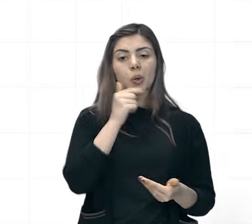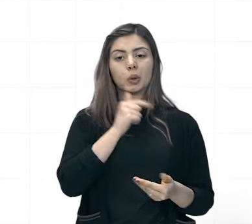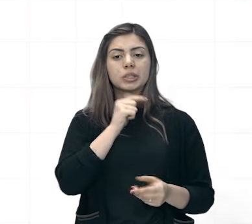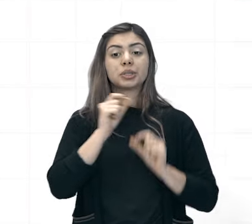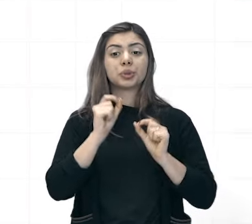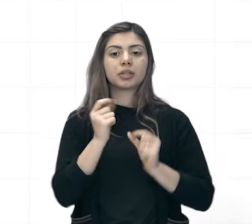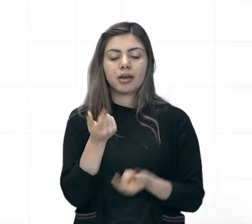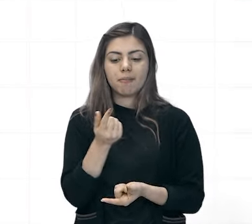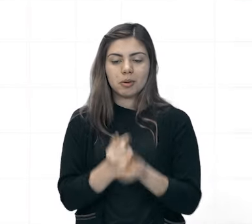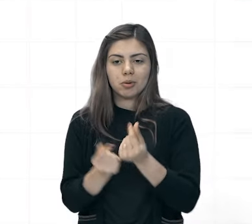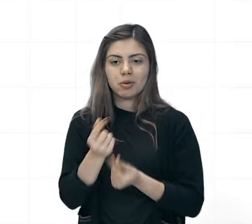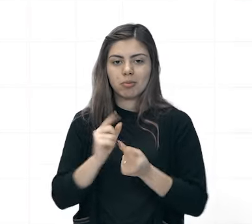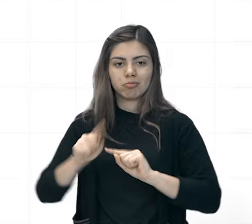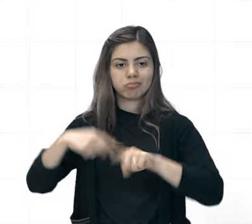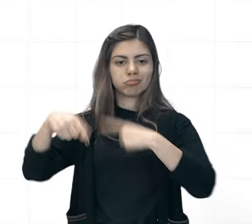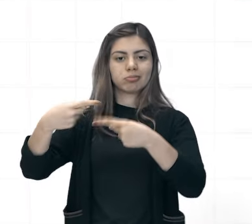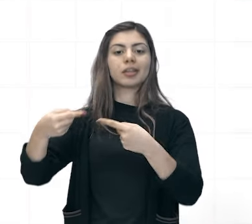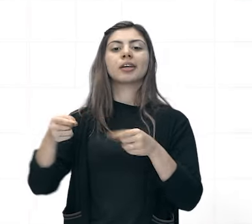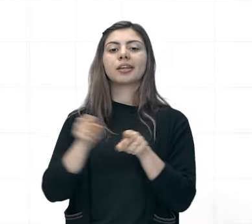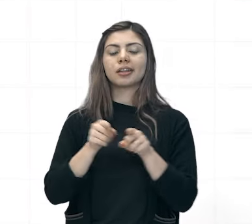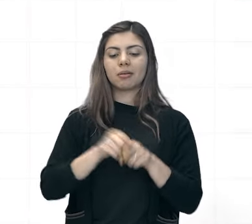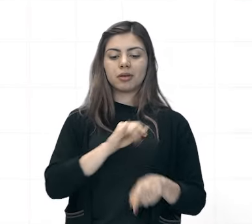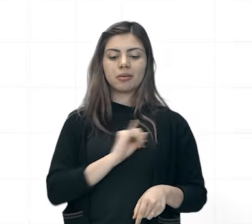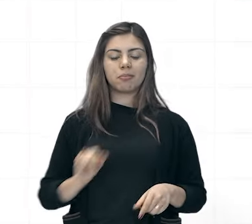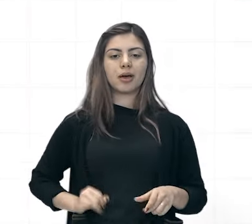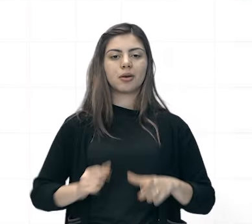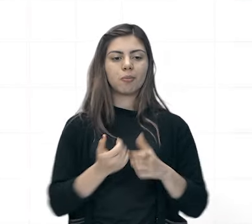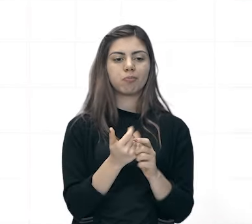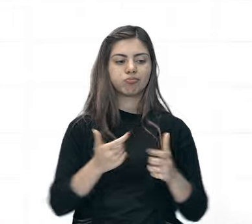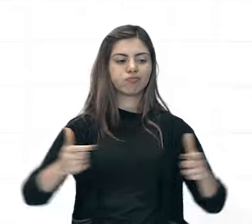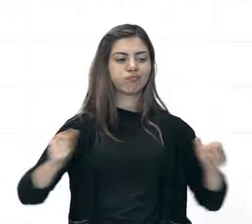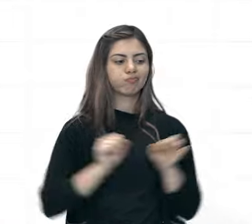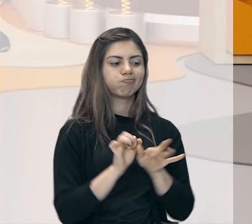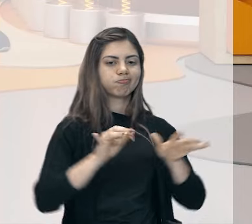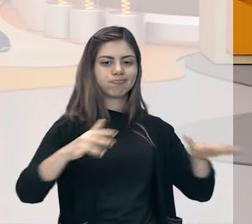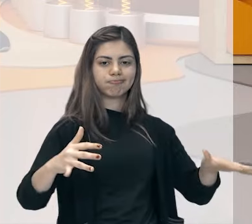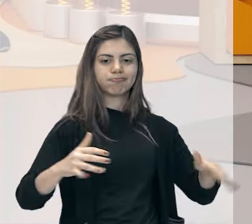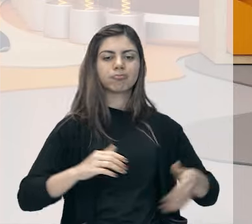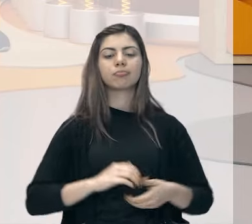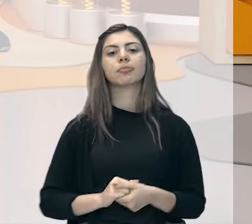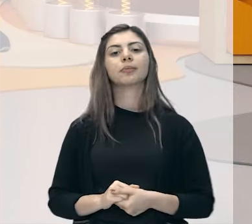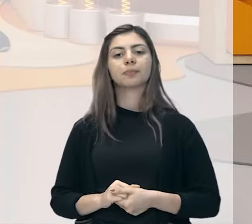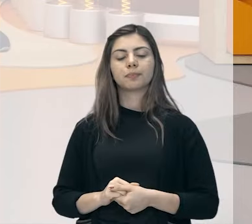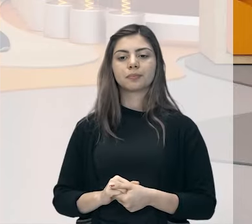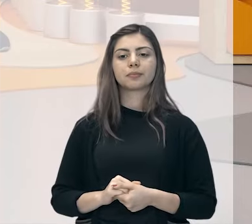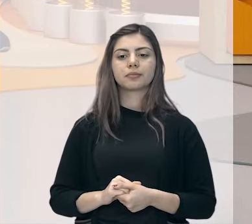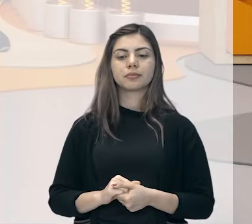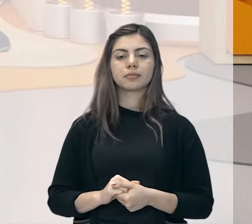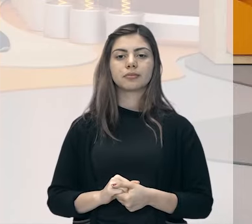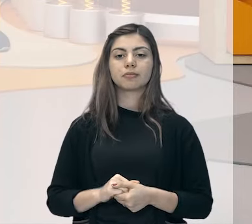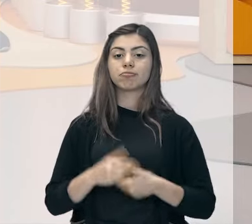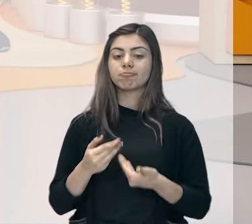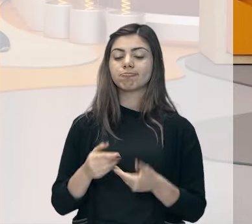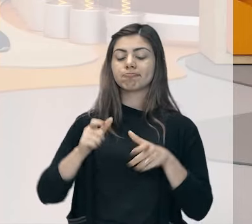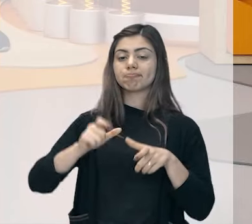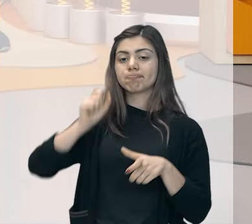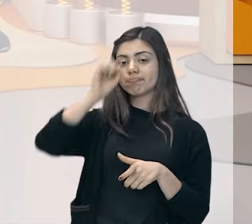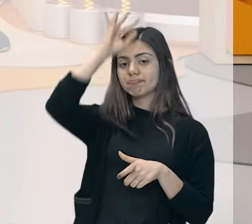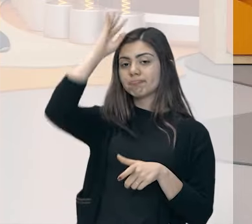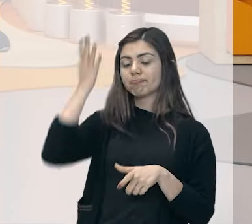e facilitando também o crescimento do império, tá? Então, em Roma, na Roma